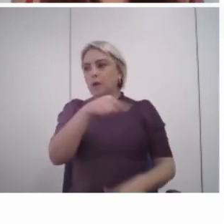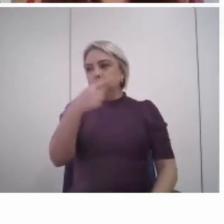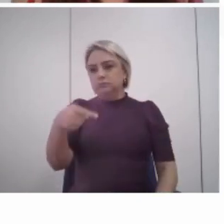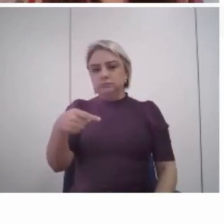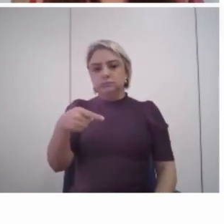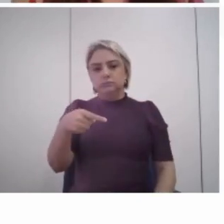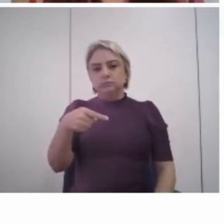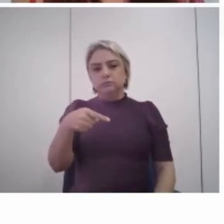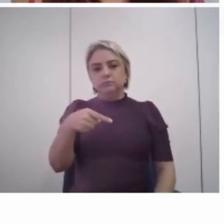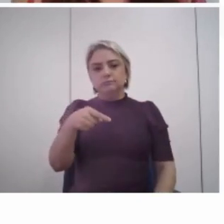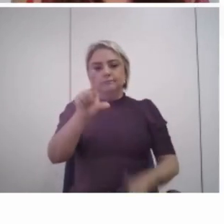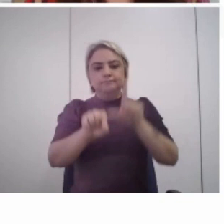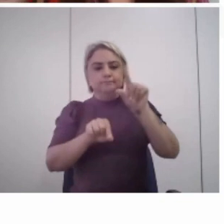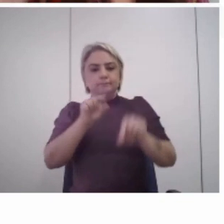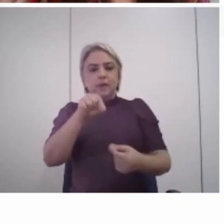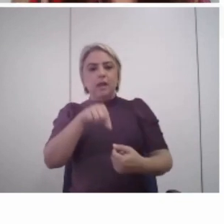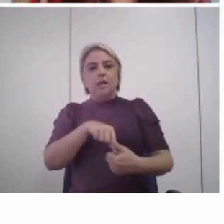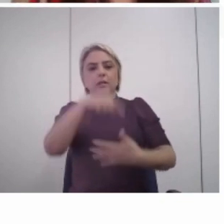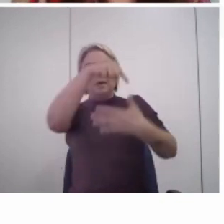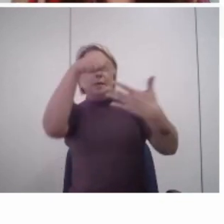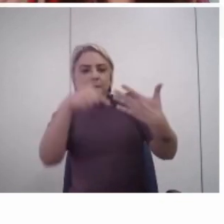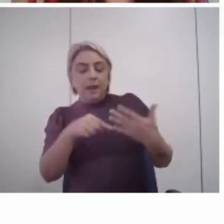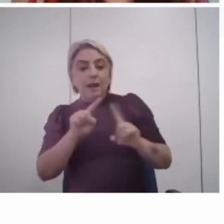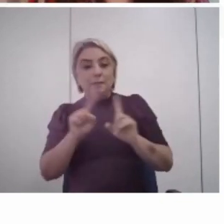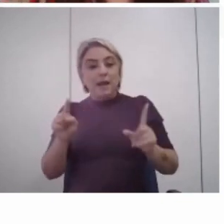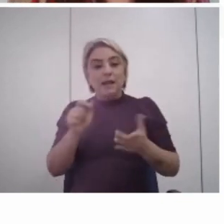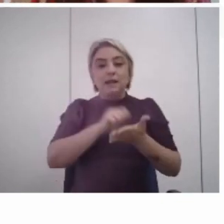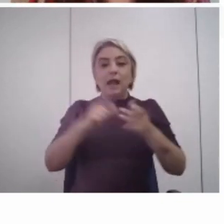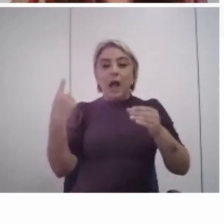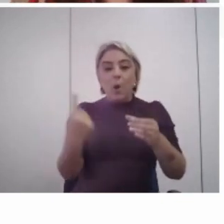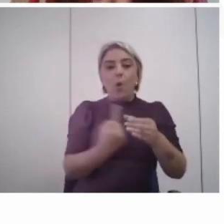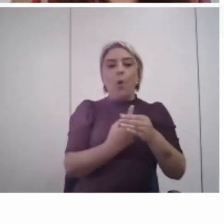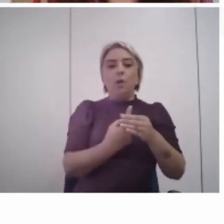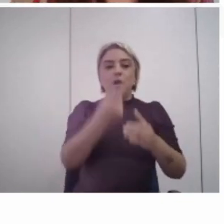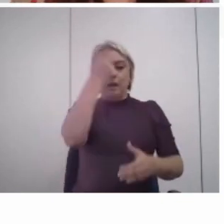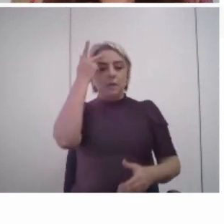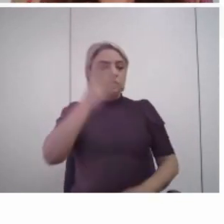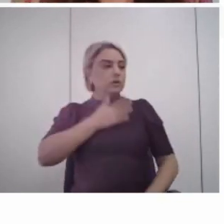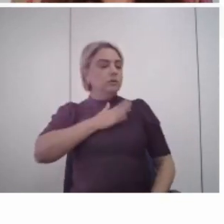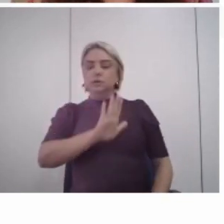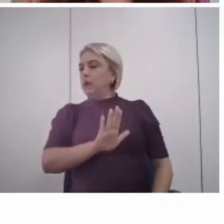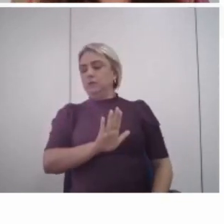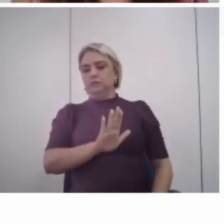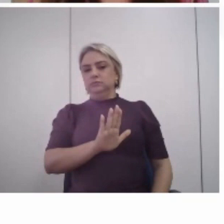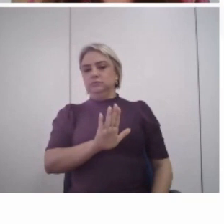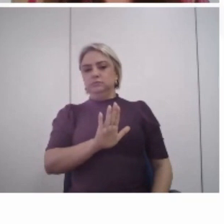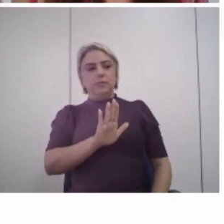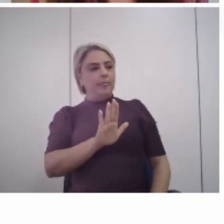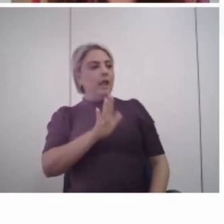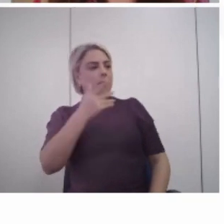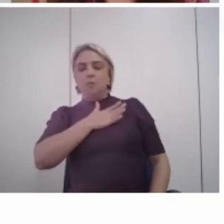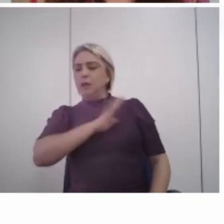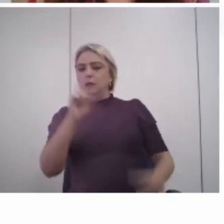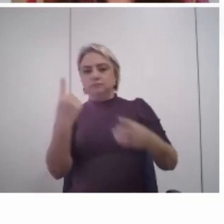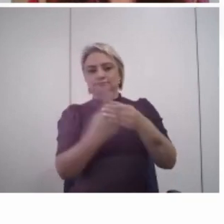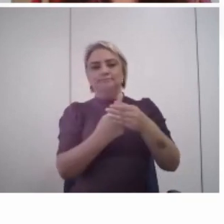daquelas alternativas que a gente viu anteriormente, mas na hora de preencher a cota, a pessoa fala, não, eu não desejo participar da cota. Aí